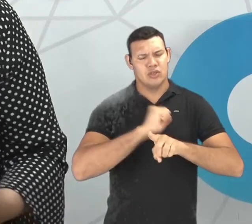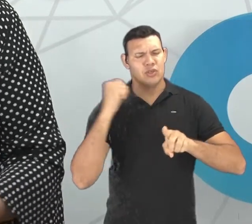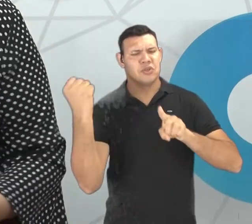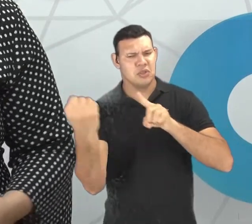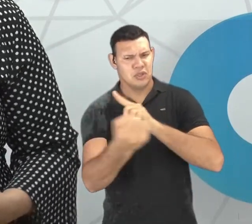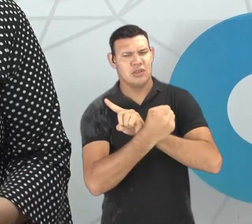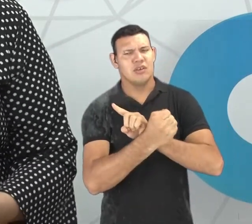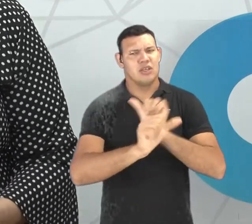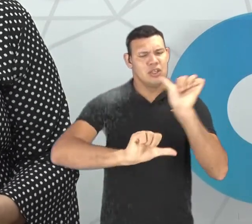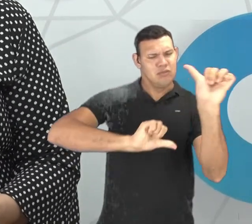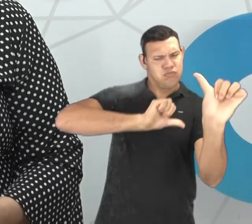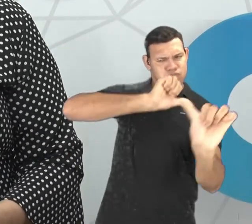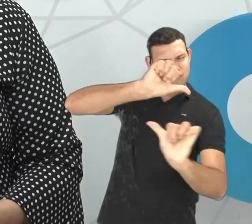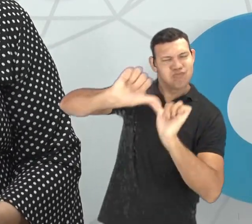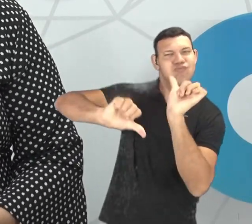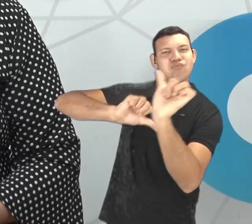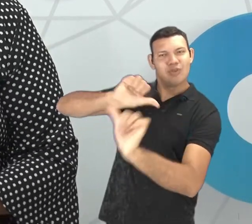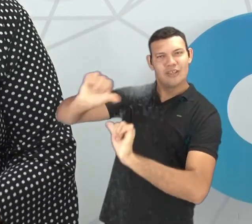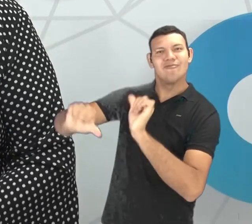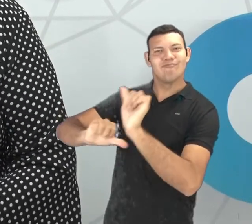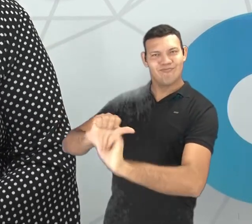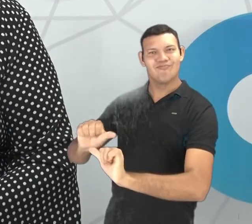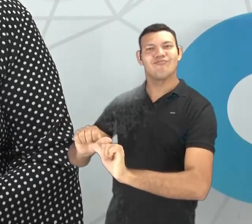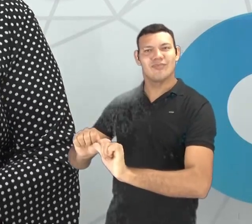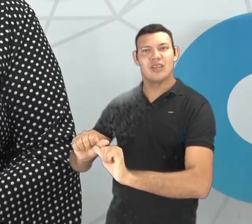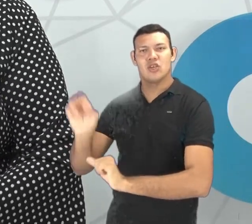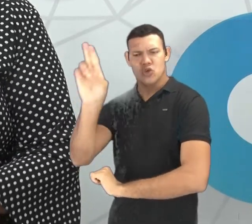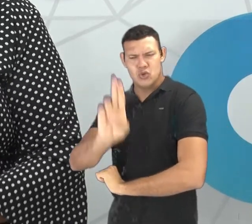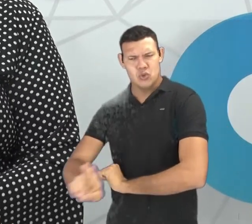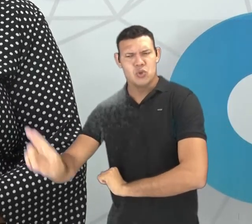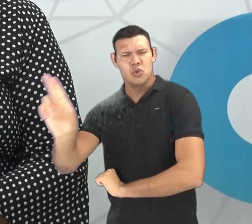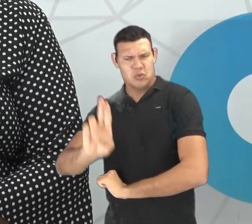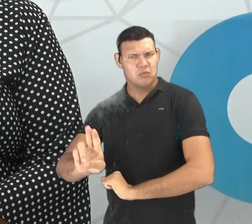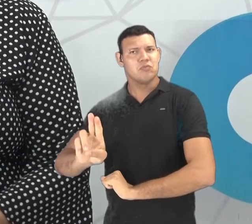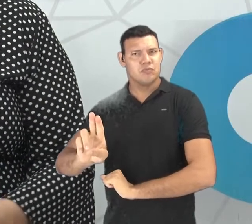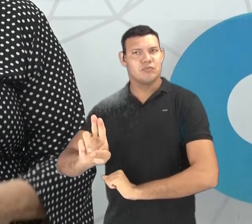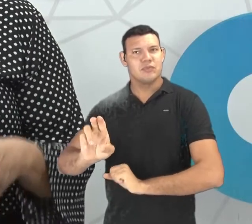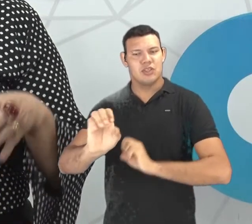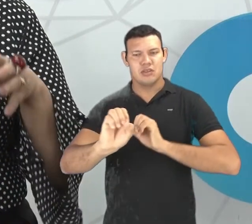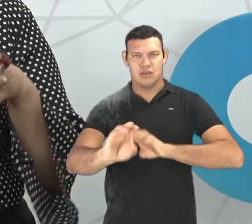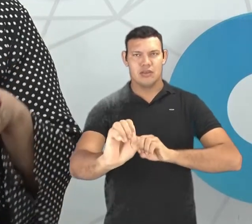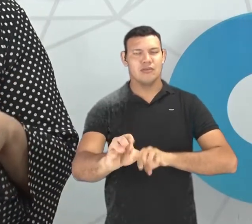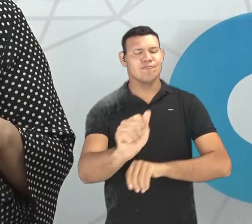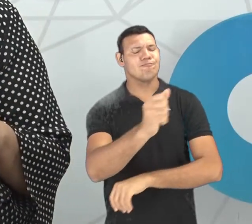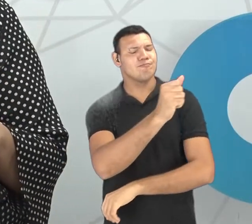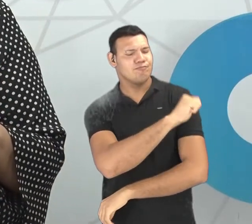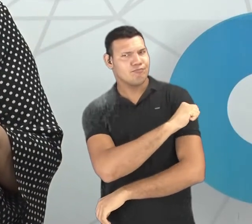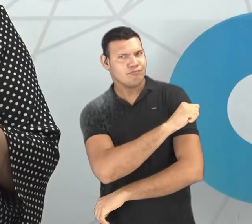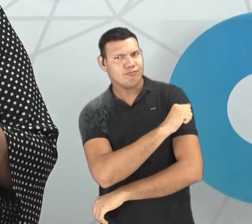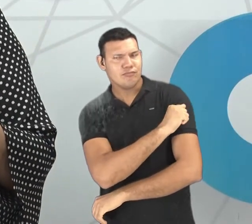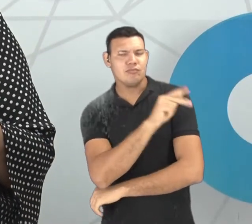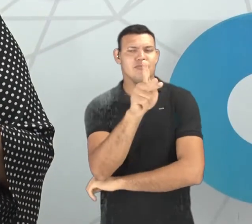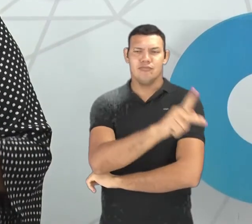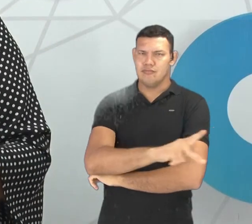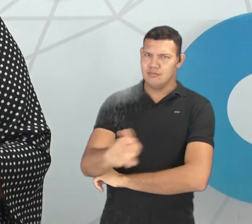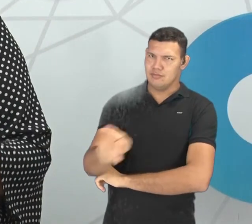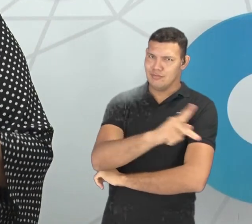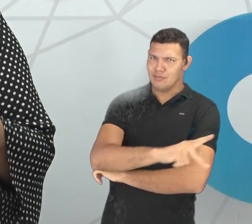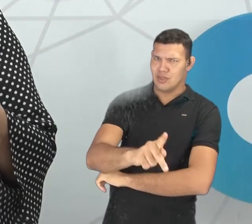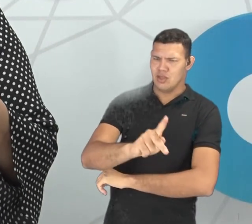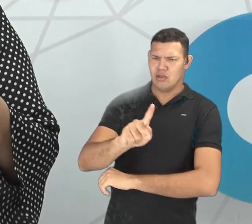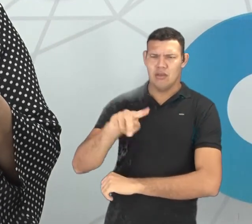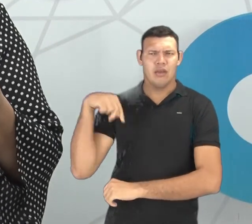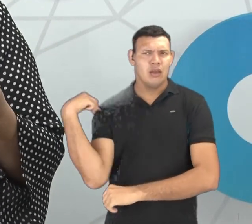que a sociedade possa ser transformadora, neste sentido, utilizando a educação. E alunos,